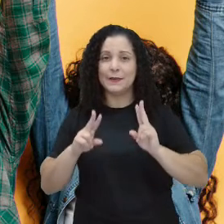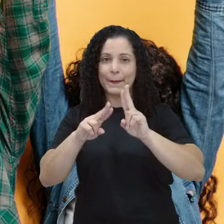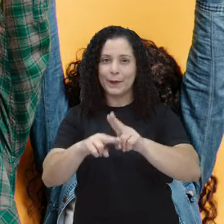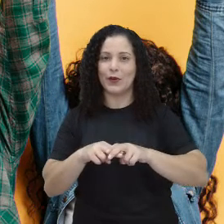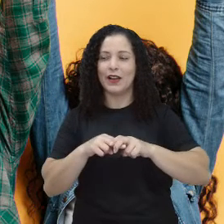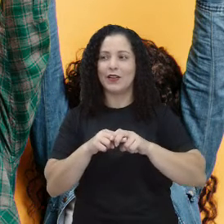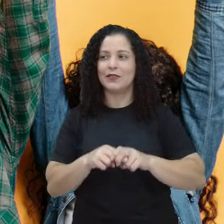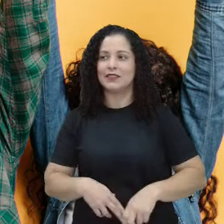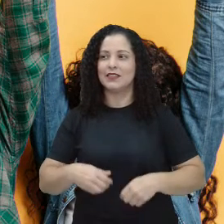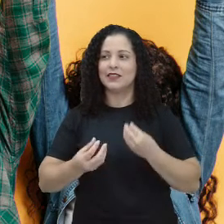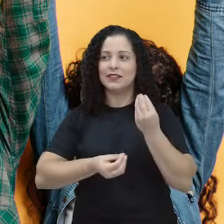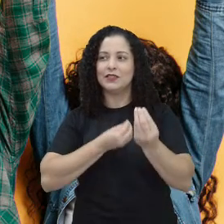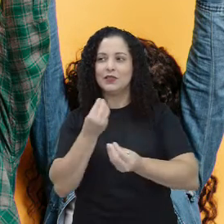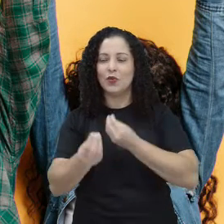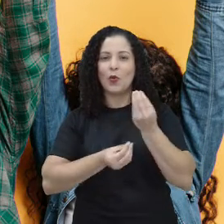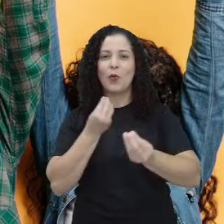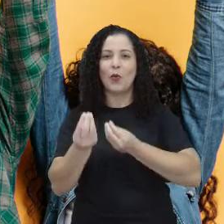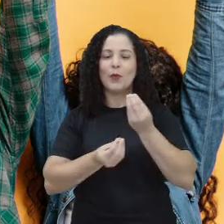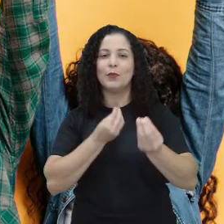da forma